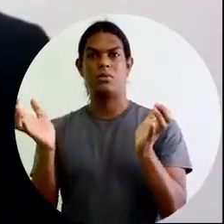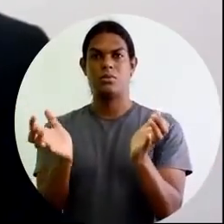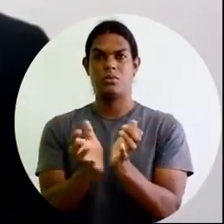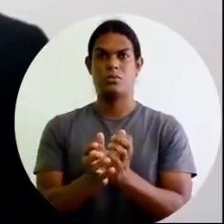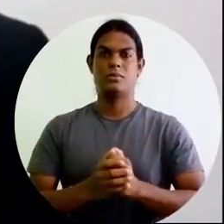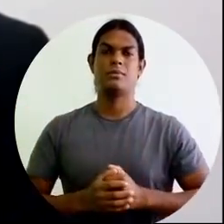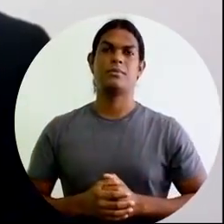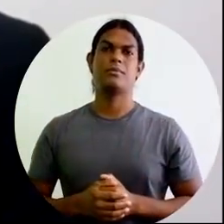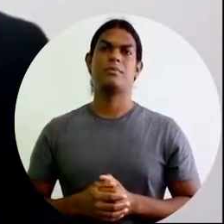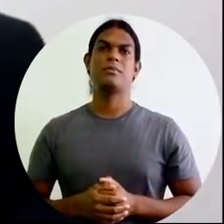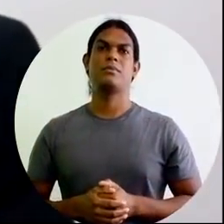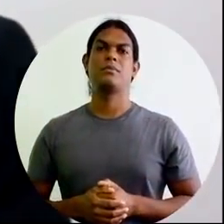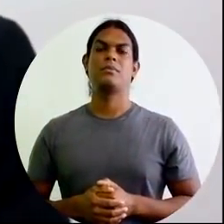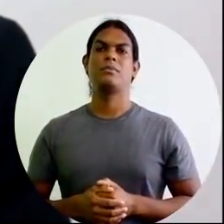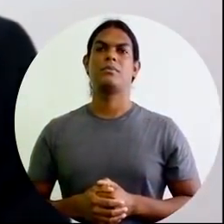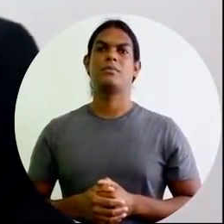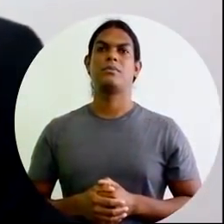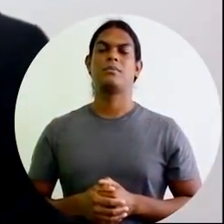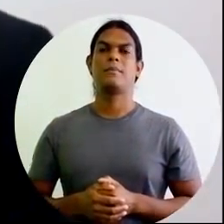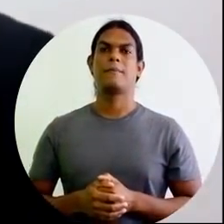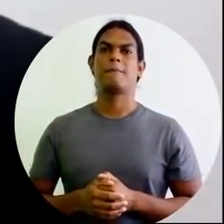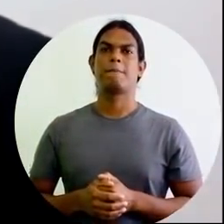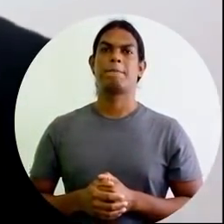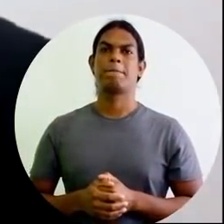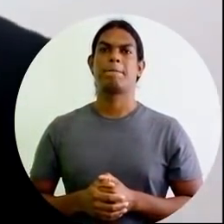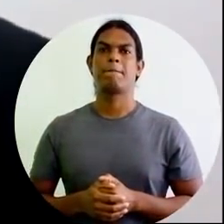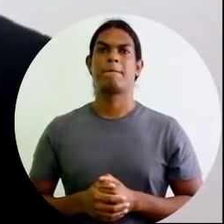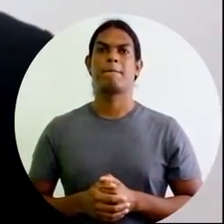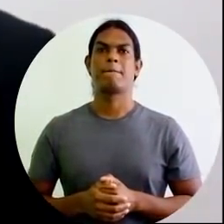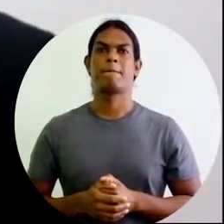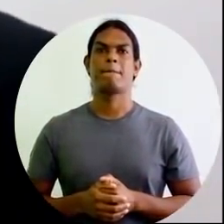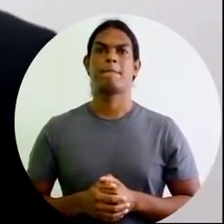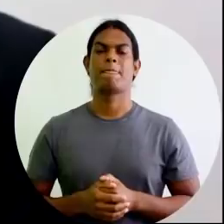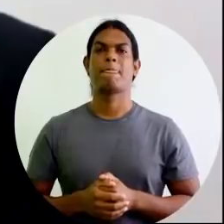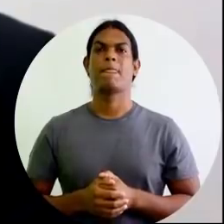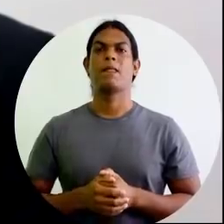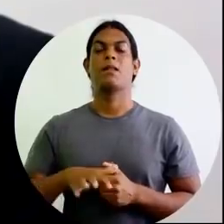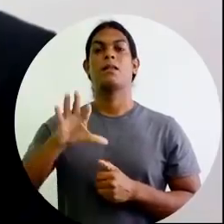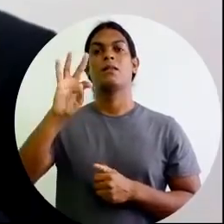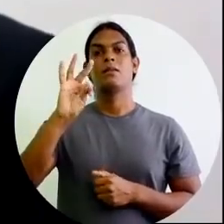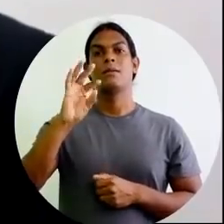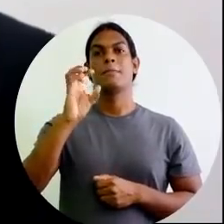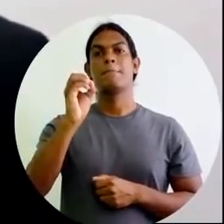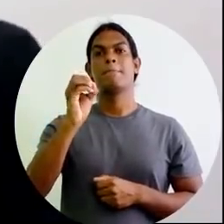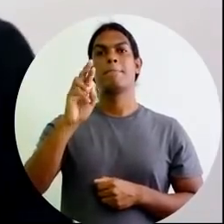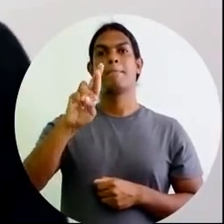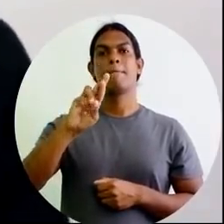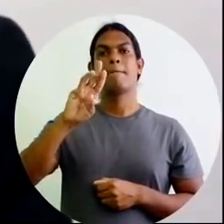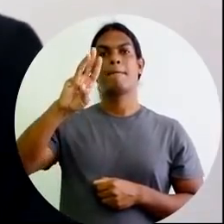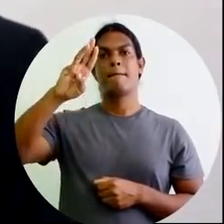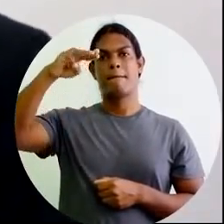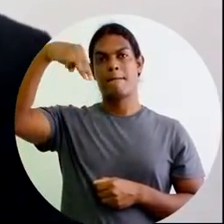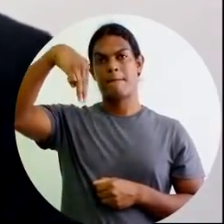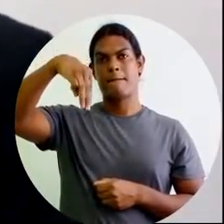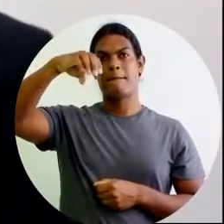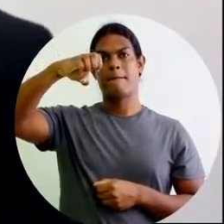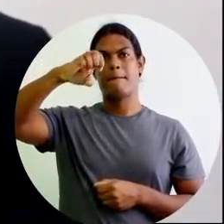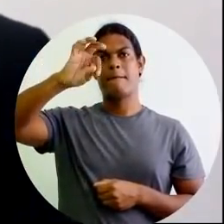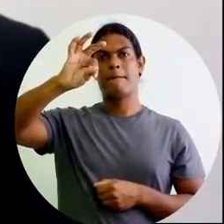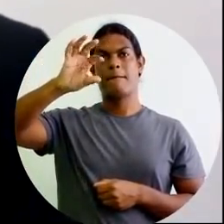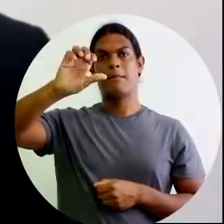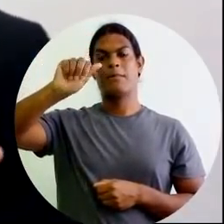grupo é a tormenta, que é o estágio em que surge o conflito